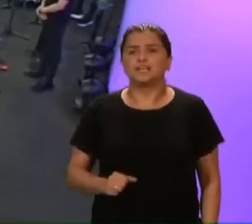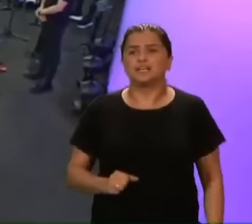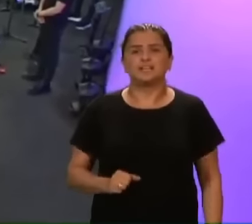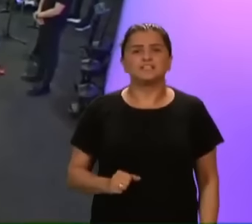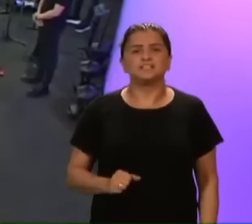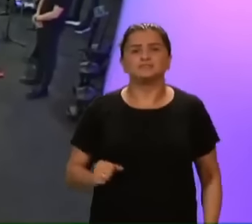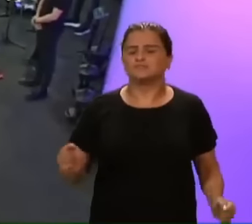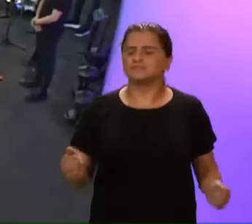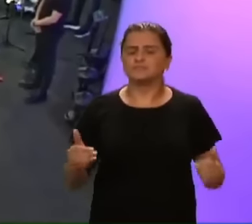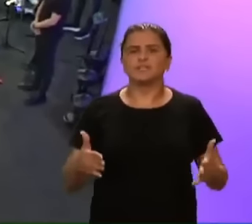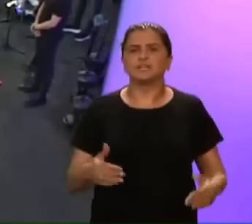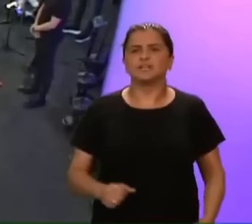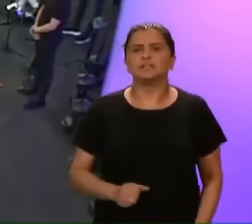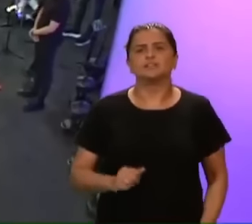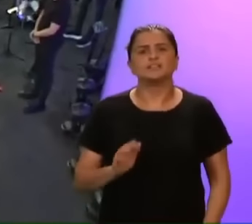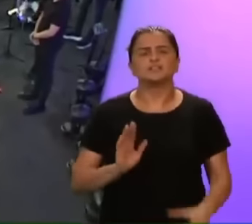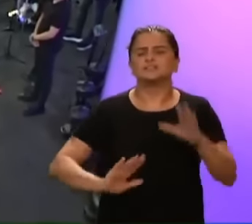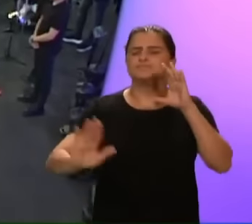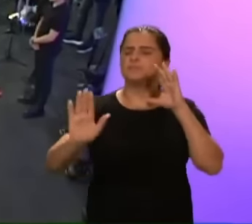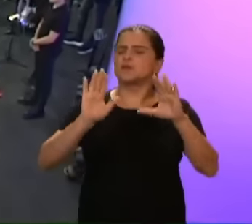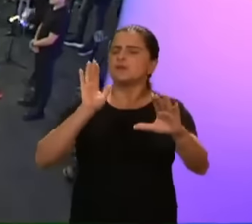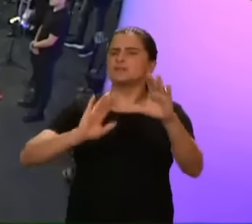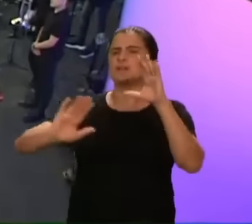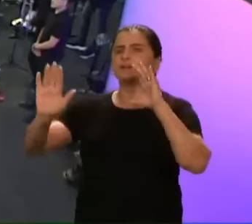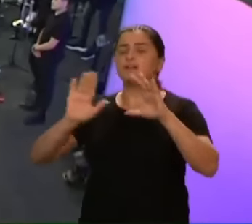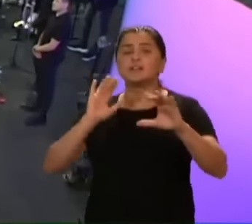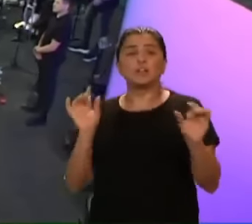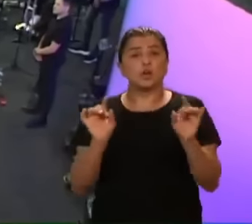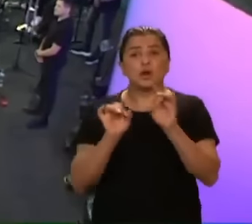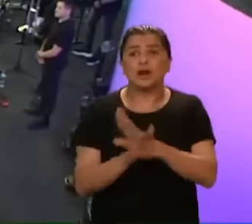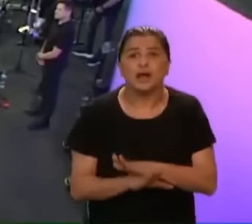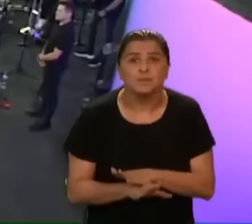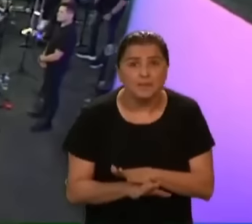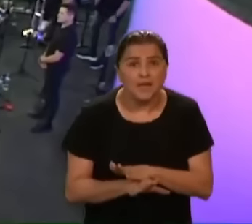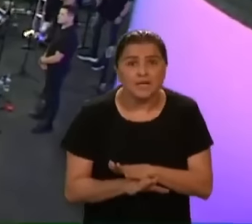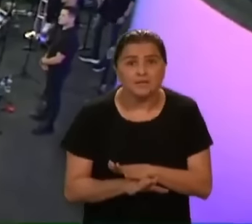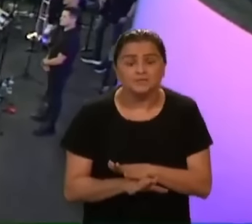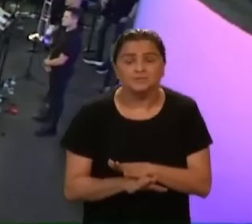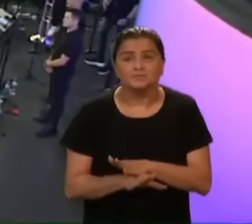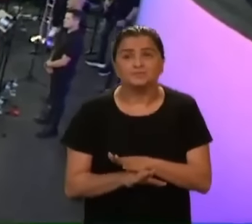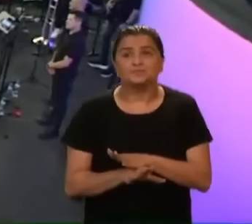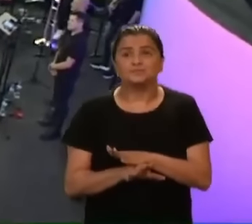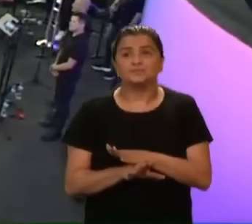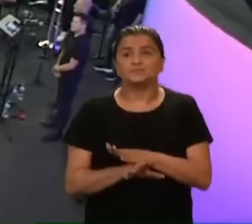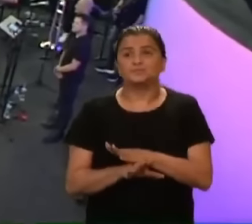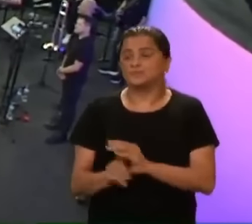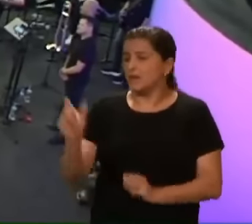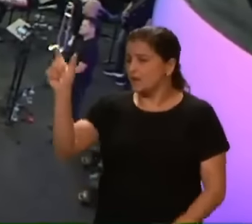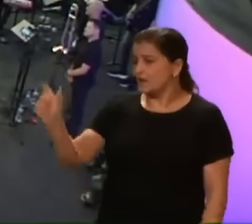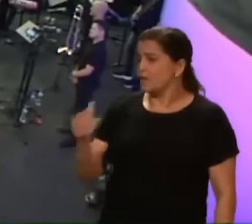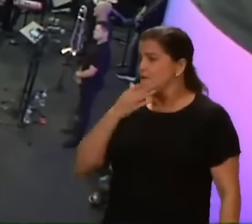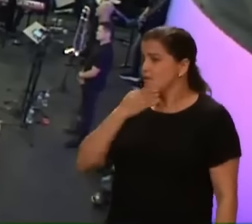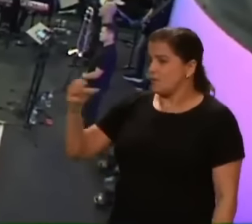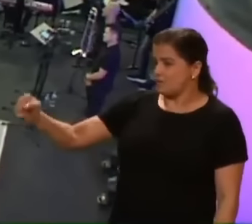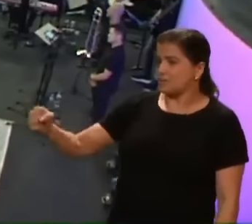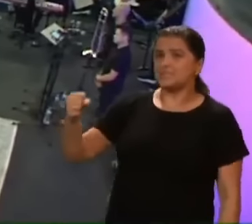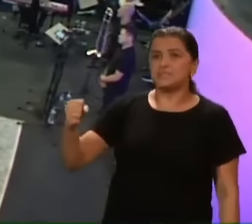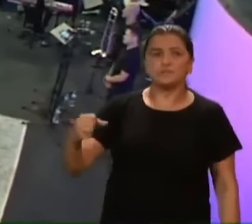não abri meus olhos. E comecei a cantar, cantar, cantar, cantar. Quando eu acabei de cantar, o apresentador falou, o que tá acontecendo